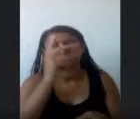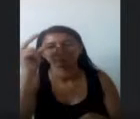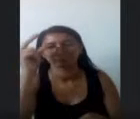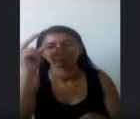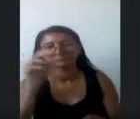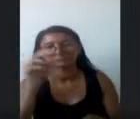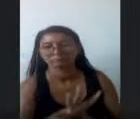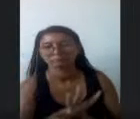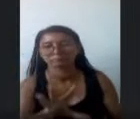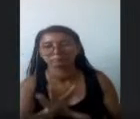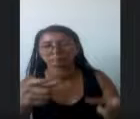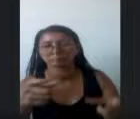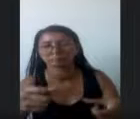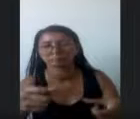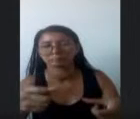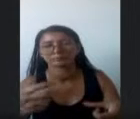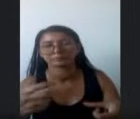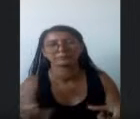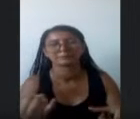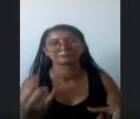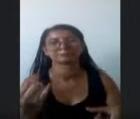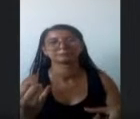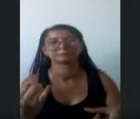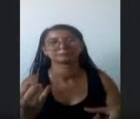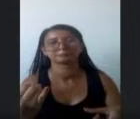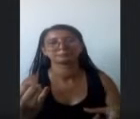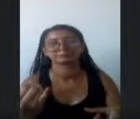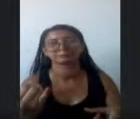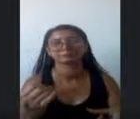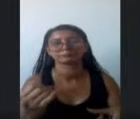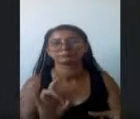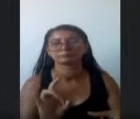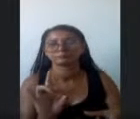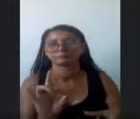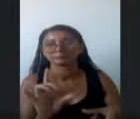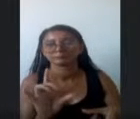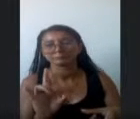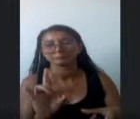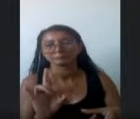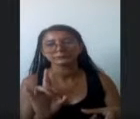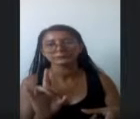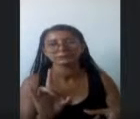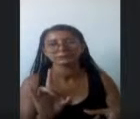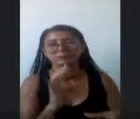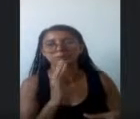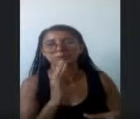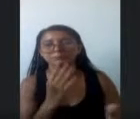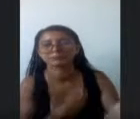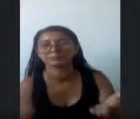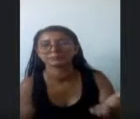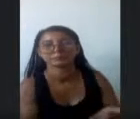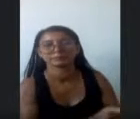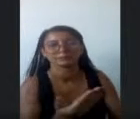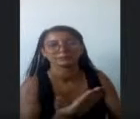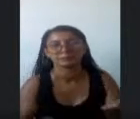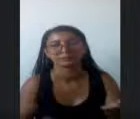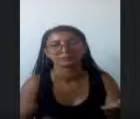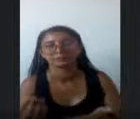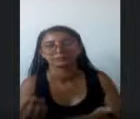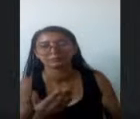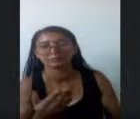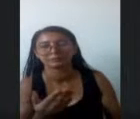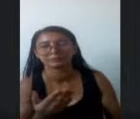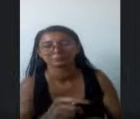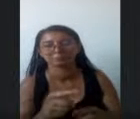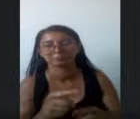sim, que abrir cada vez mais, não só para difusão de conhecimento, né, não só para difundir prevenção, mas, sobretudo, também para acolher